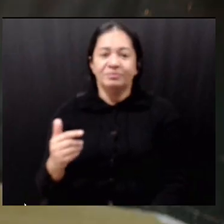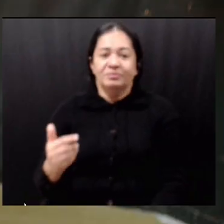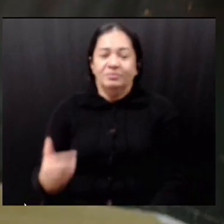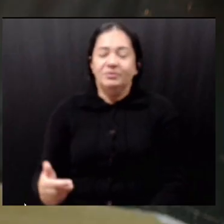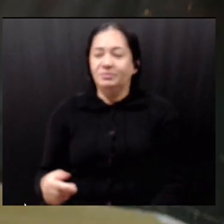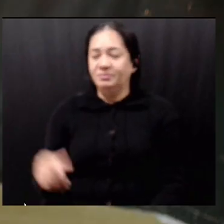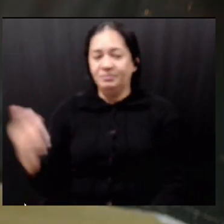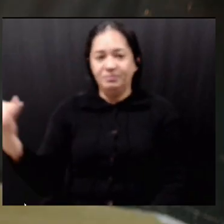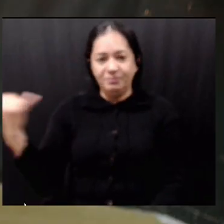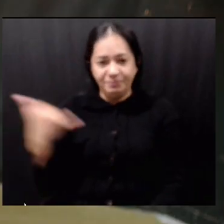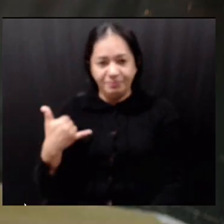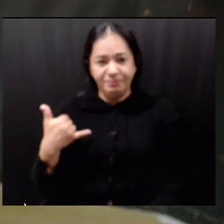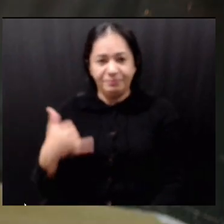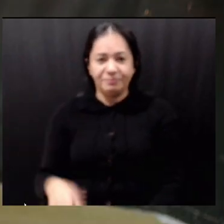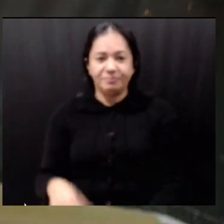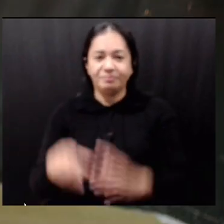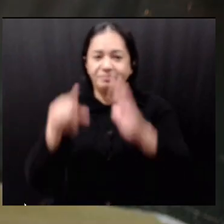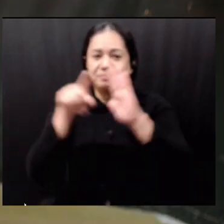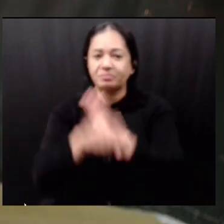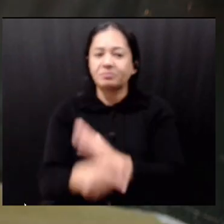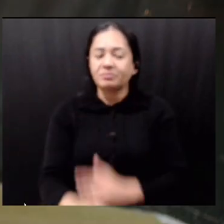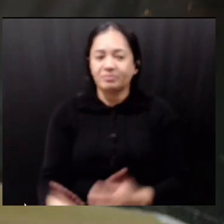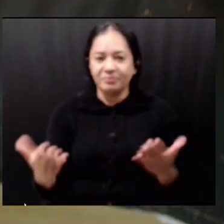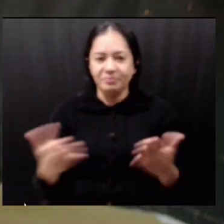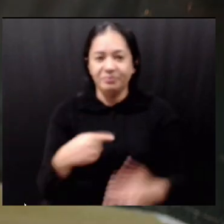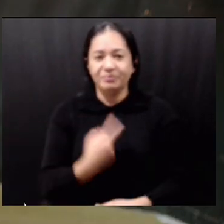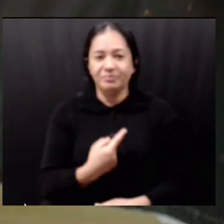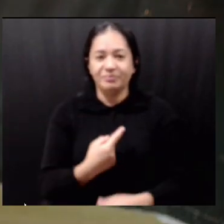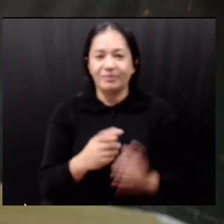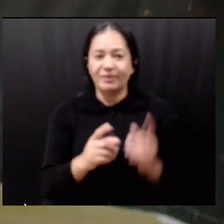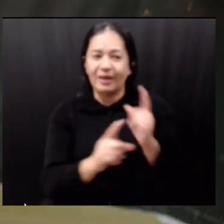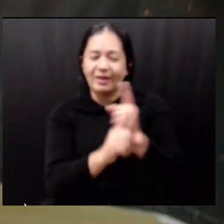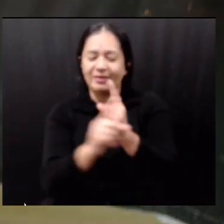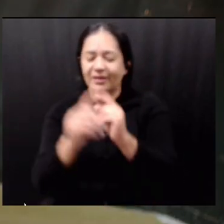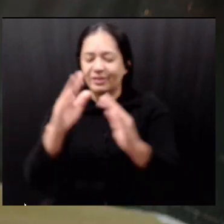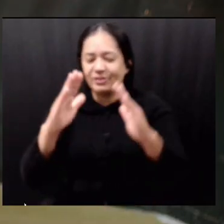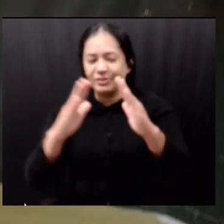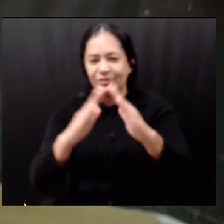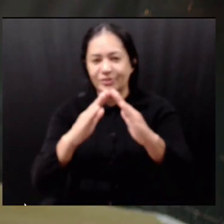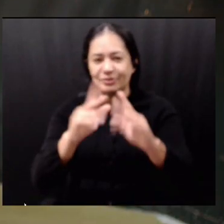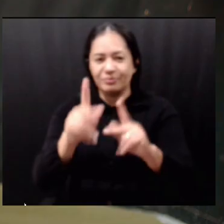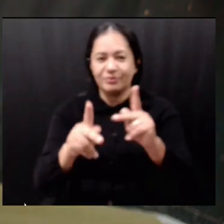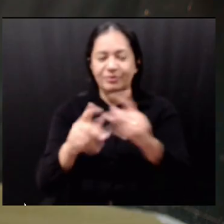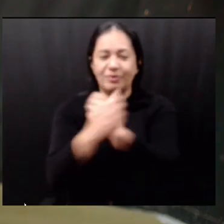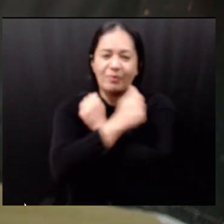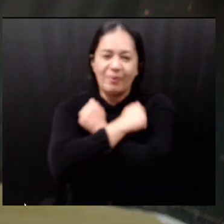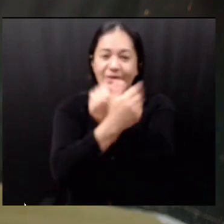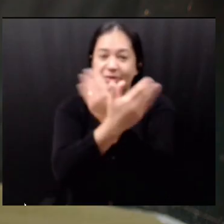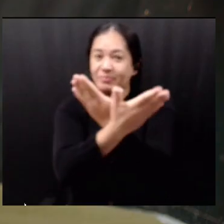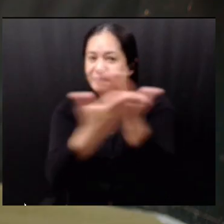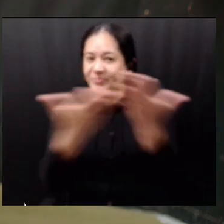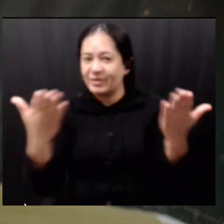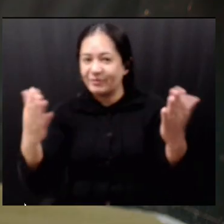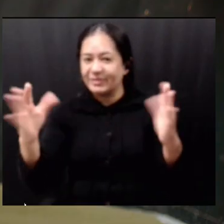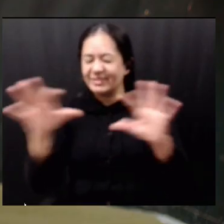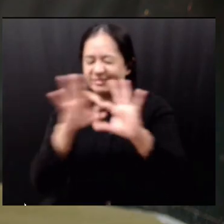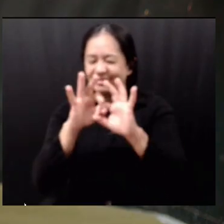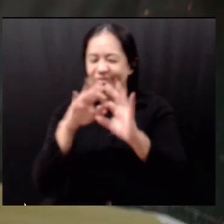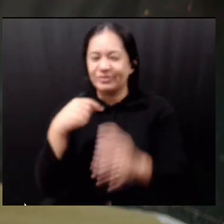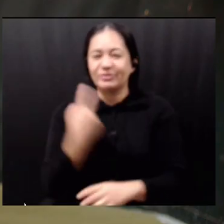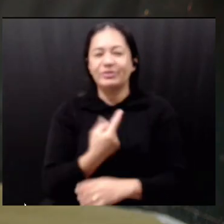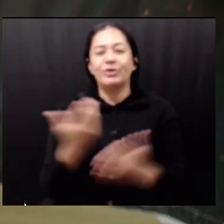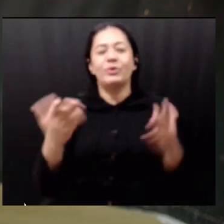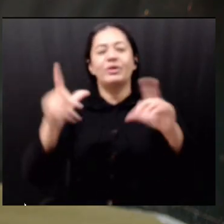tem perguntas, então agora a gente atende os nossos telespectadores. Quero mandar um abração pra você que tá ligado com a gente aqui na TV Câmara, nessa